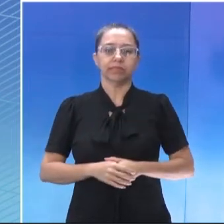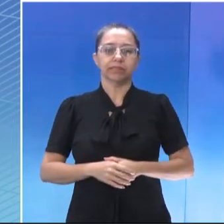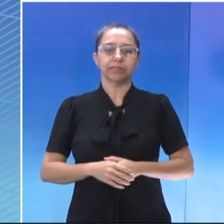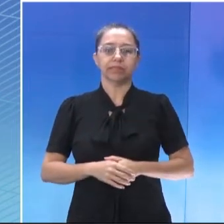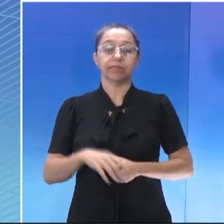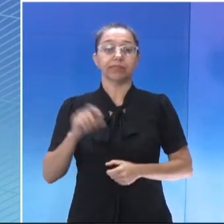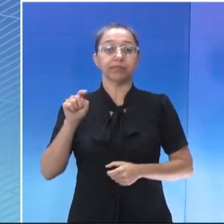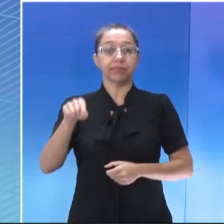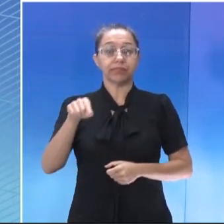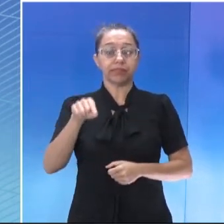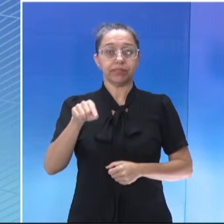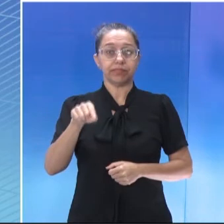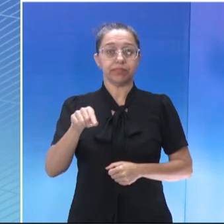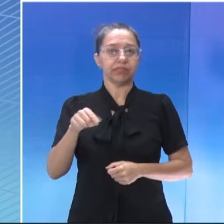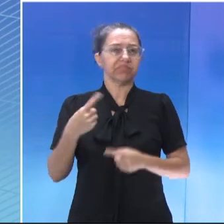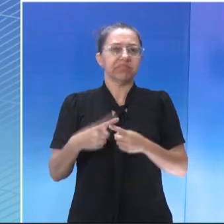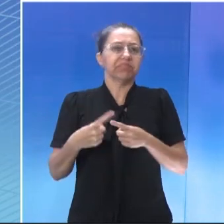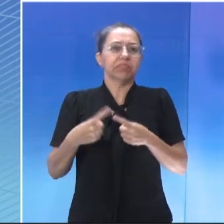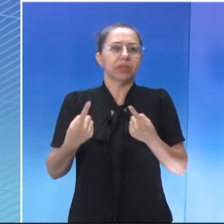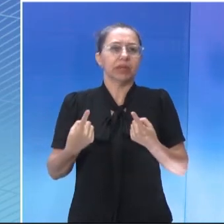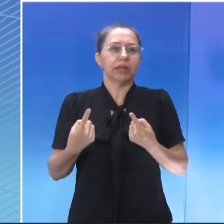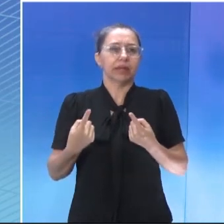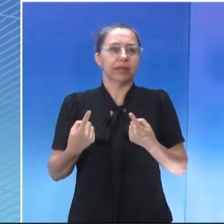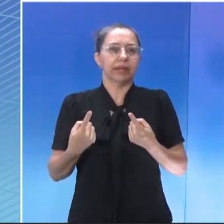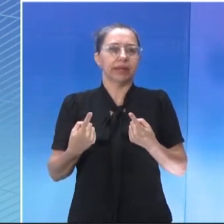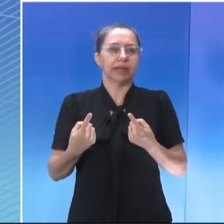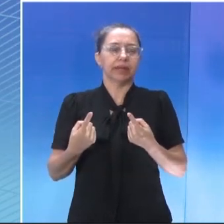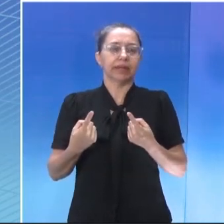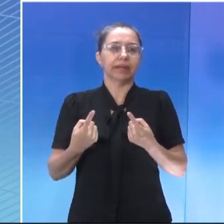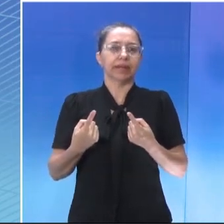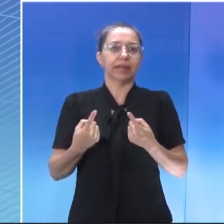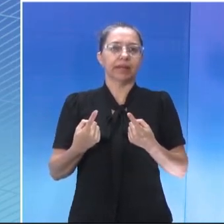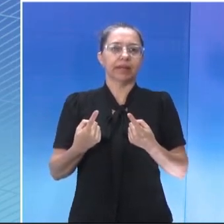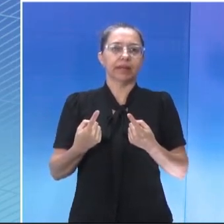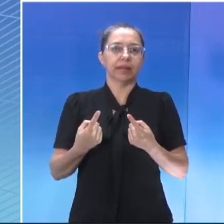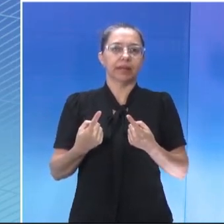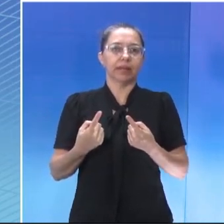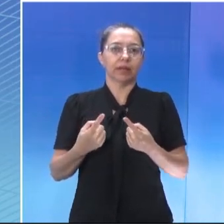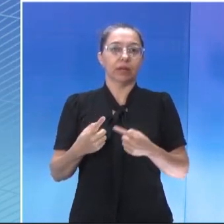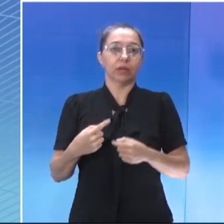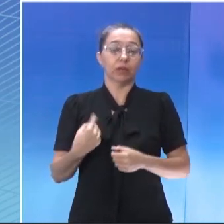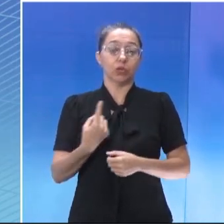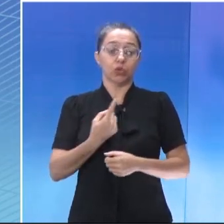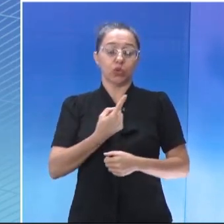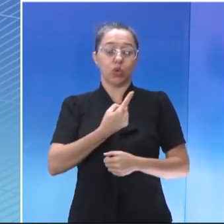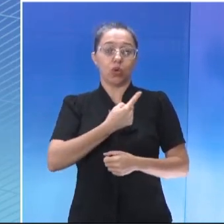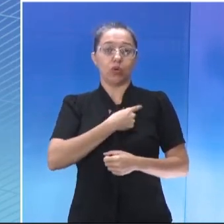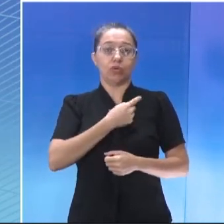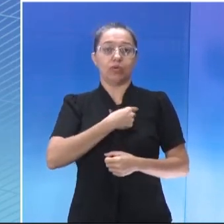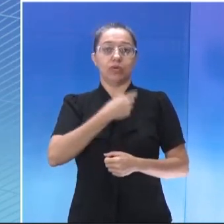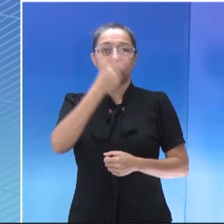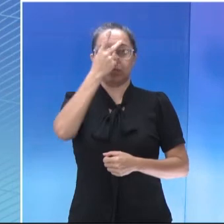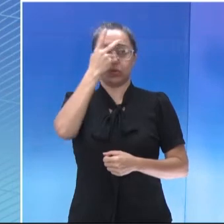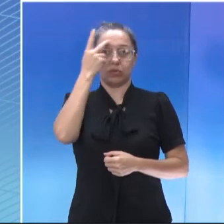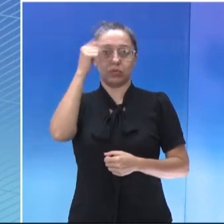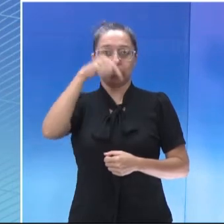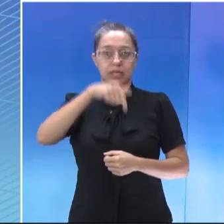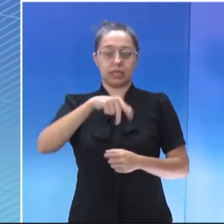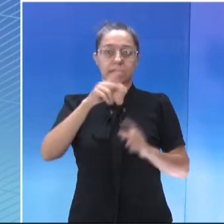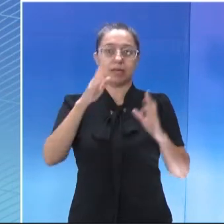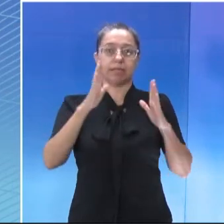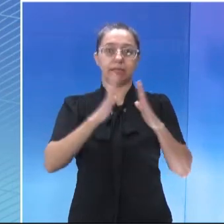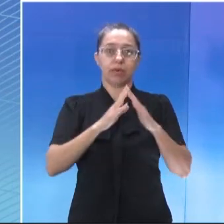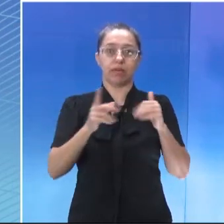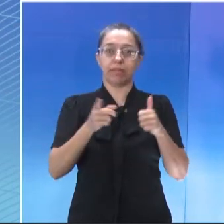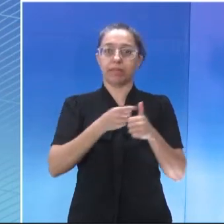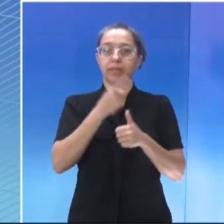América, por que eles faziam isso? Os nossos aborígenes hoje fazem isso no Acre. Por que essa